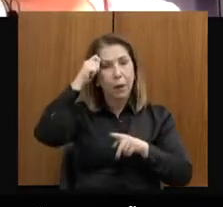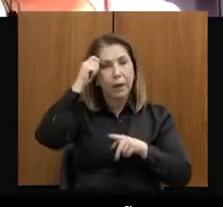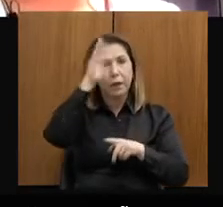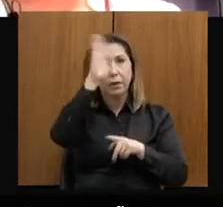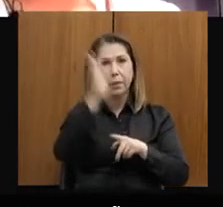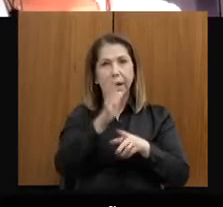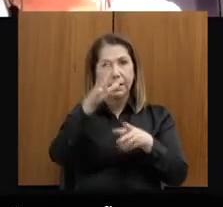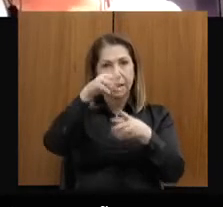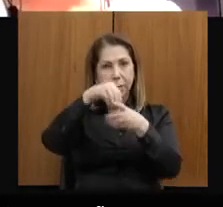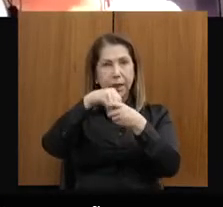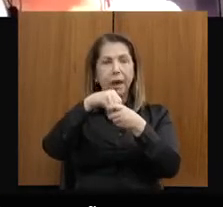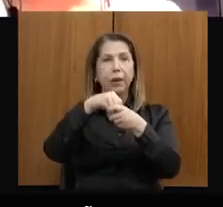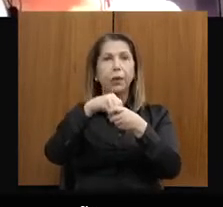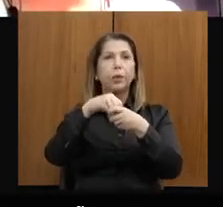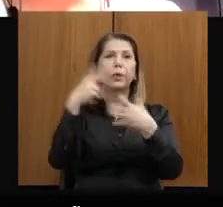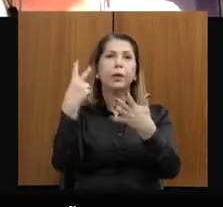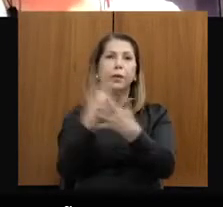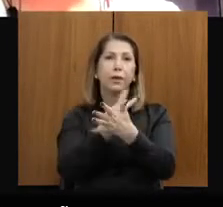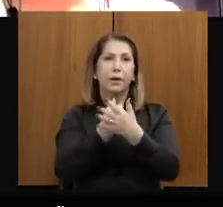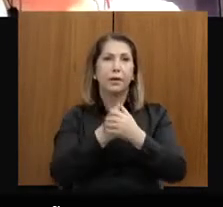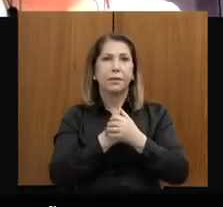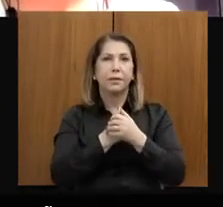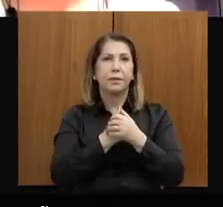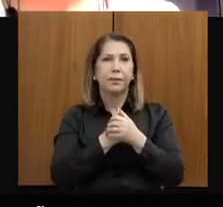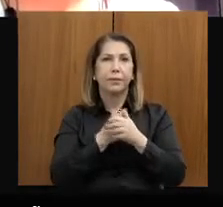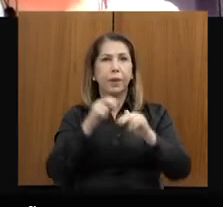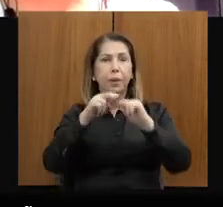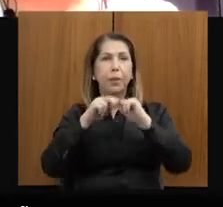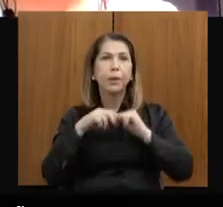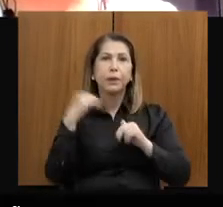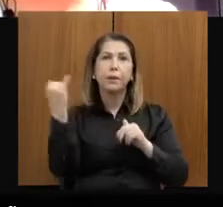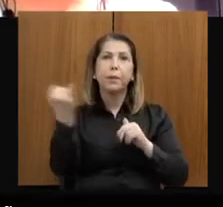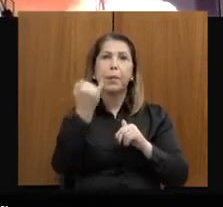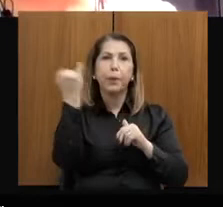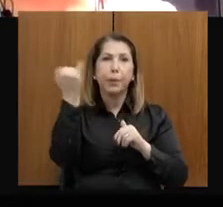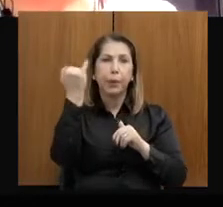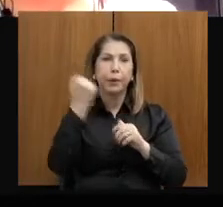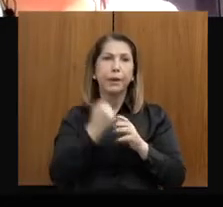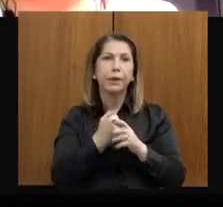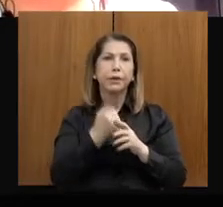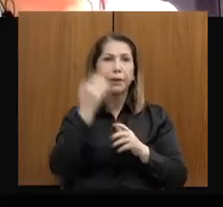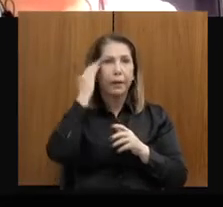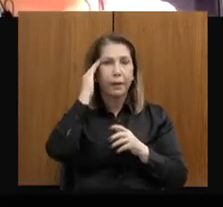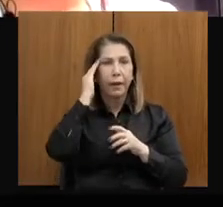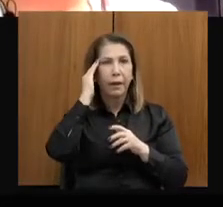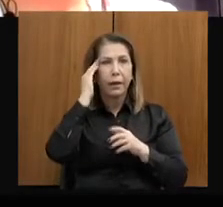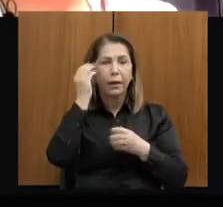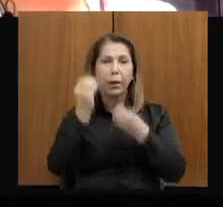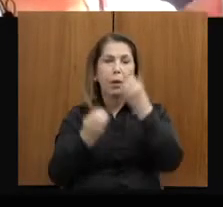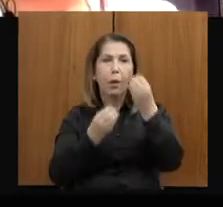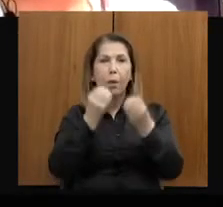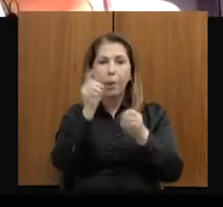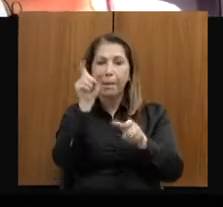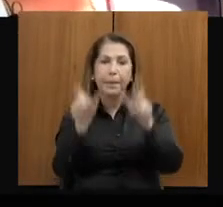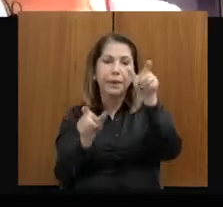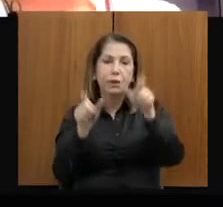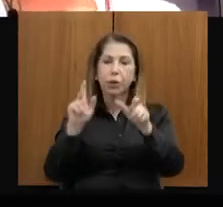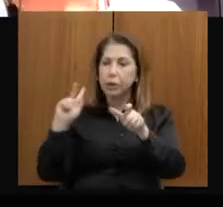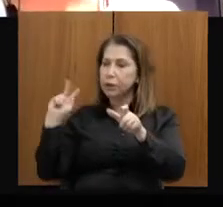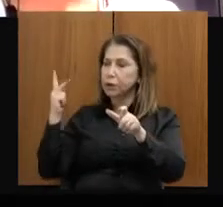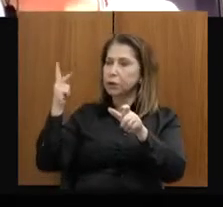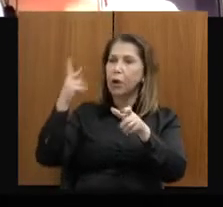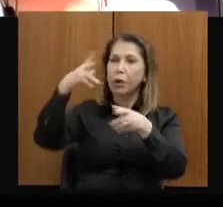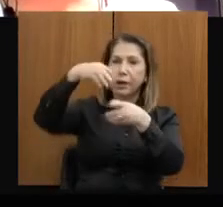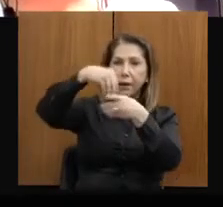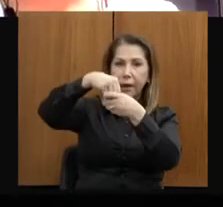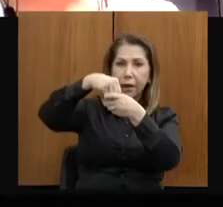brasileira e por isso é muito importante a gente leva entender como que se constitui na história